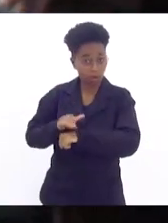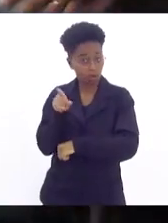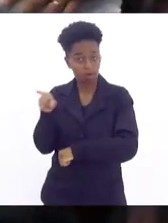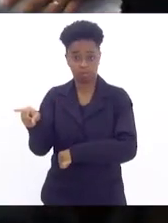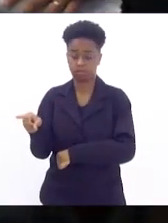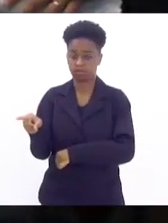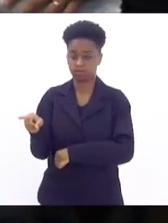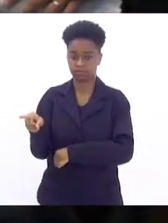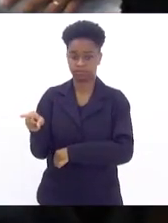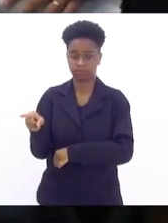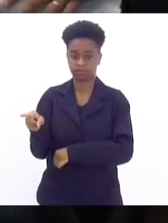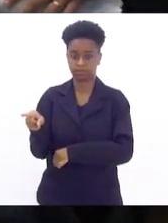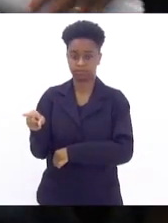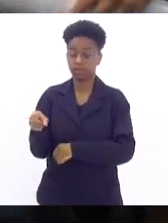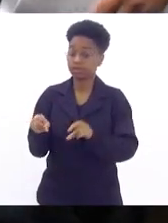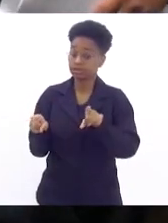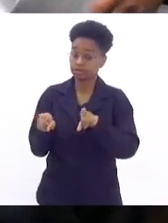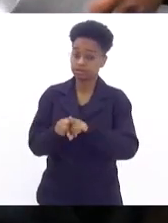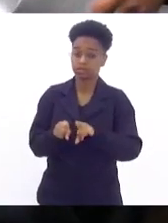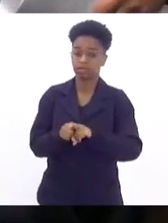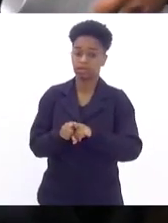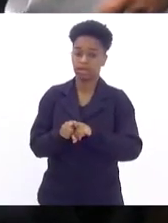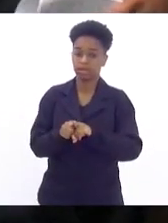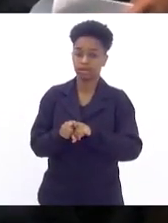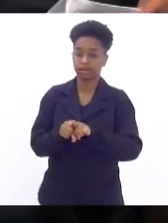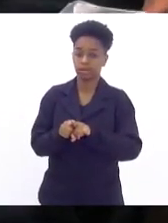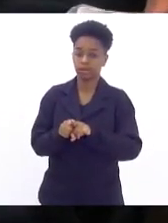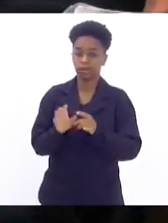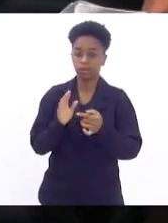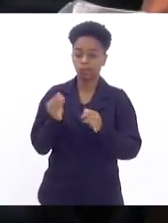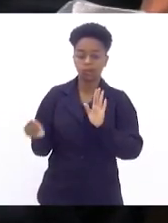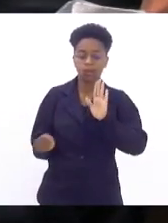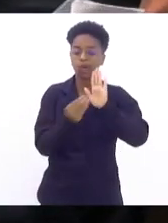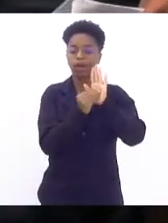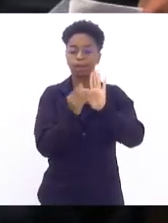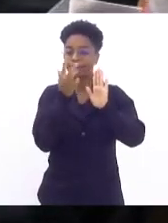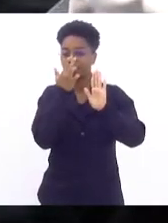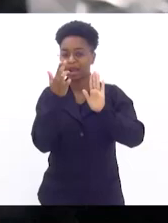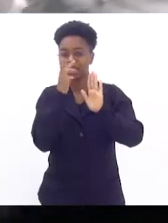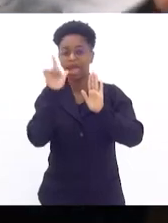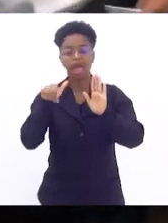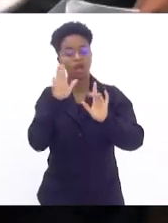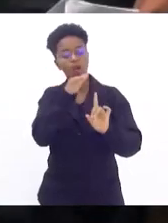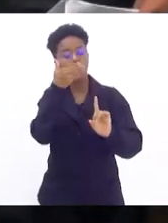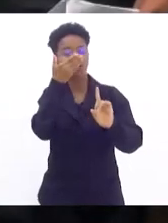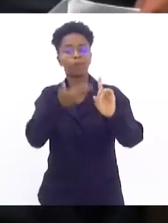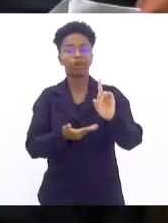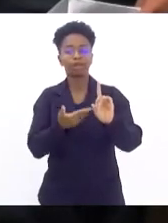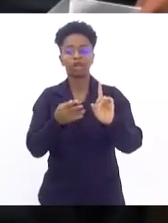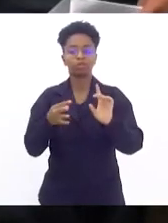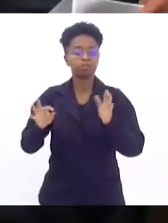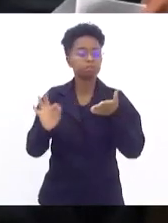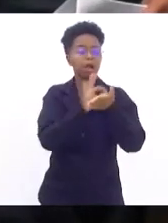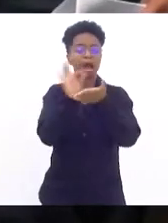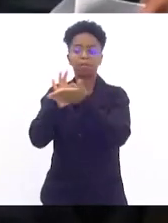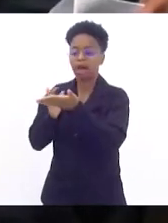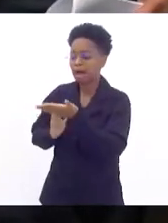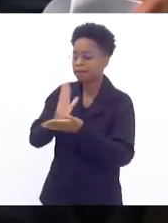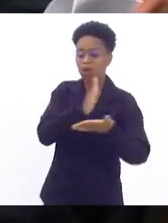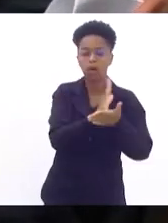Renata Souza e fazendo menção como se fosse algo uma homenagem que tivesse sido deferida e